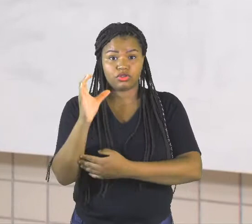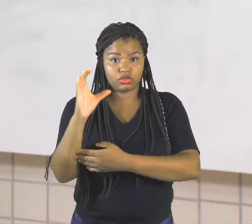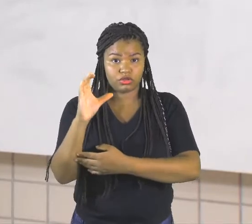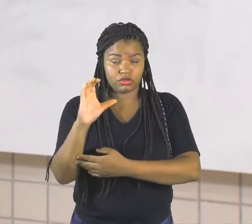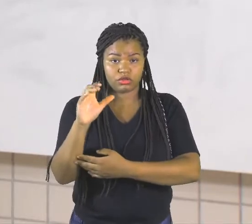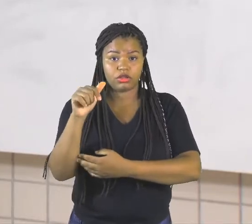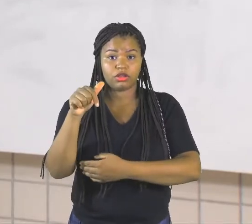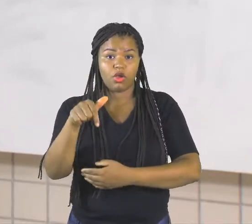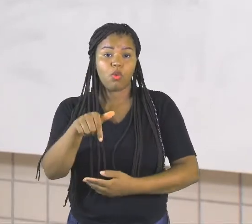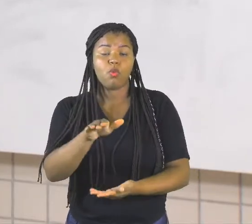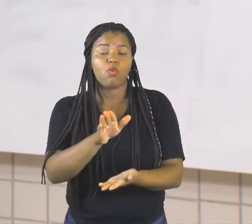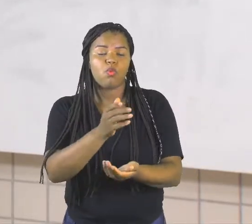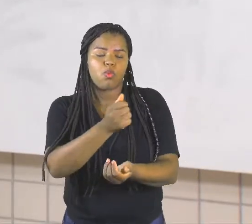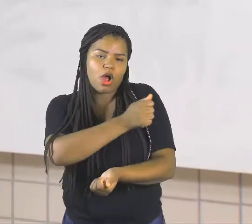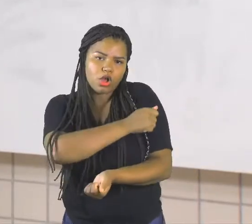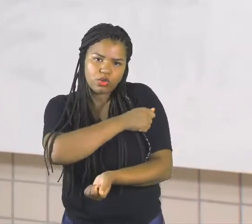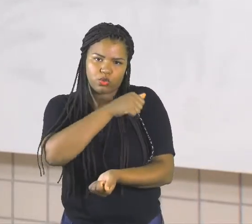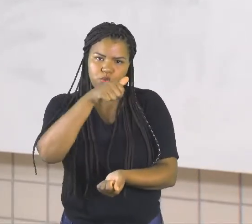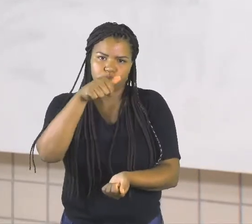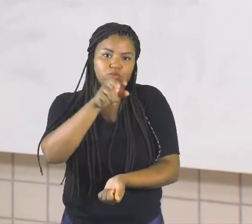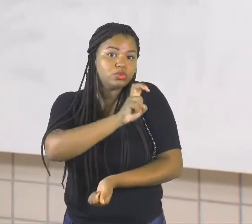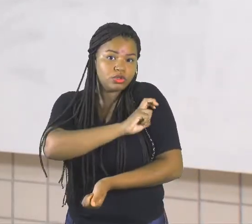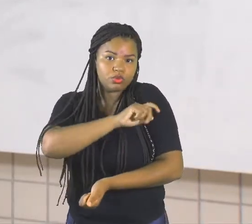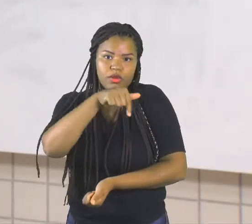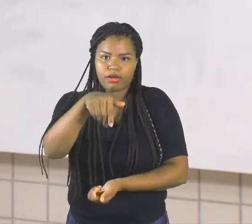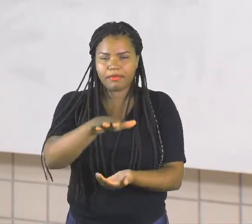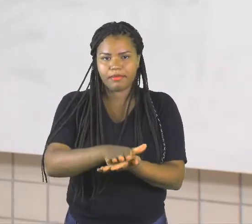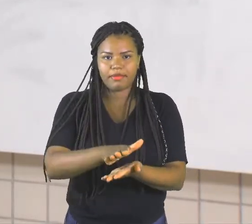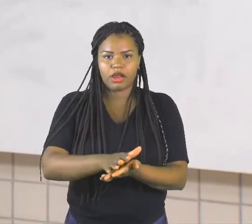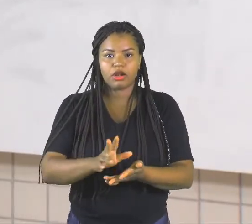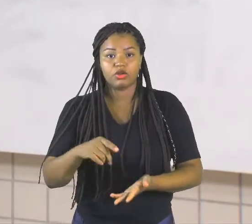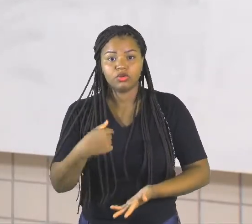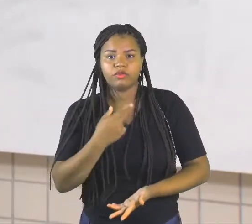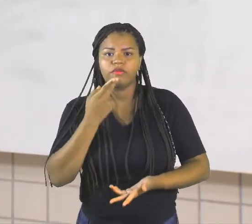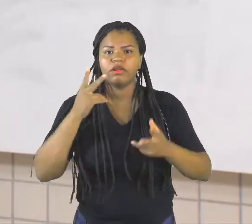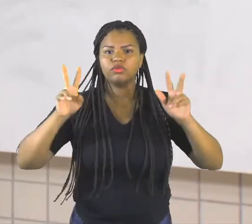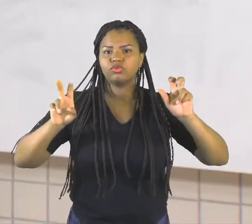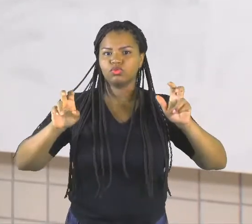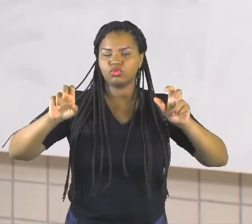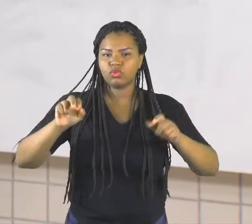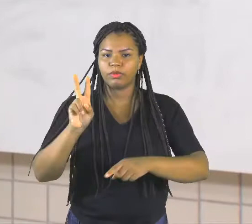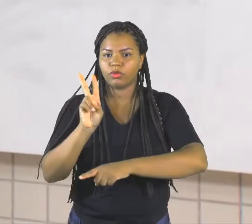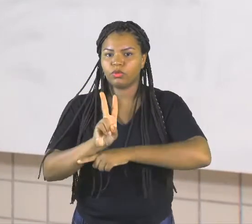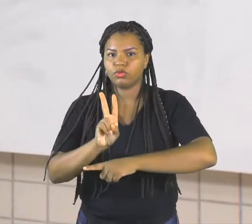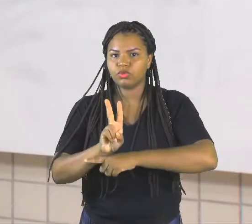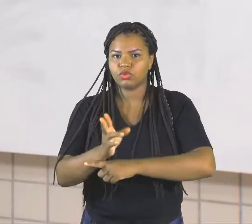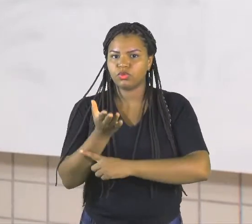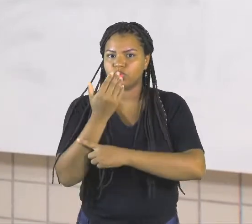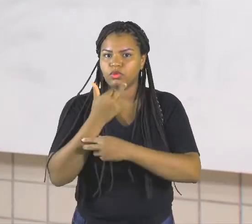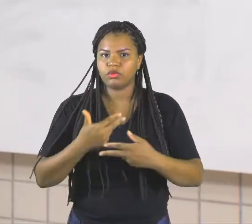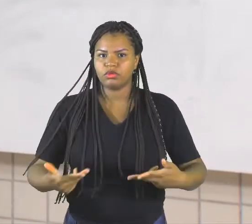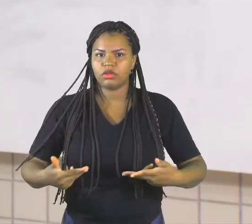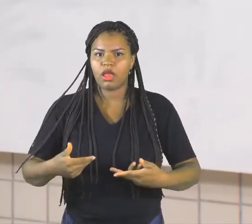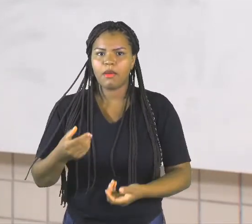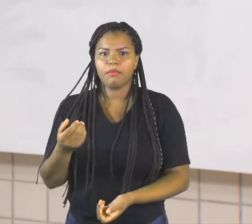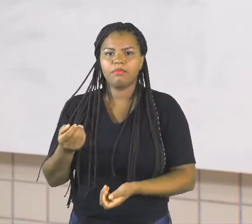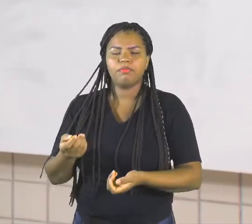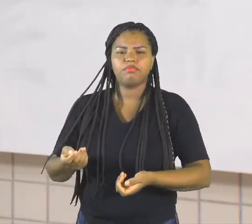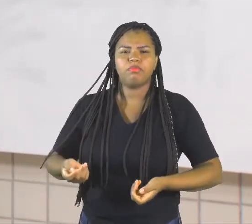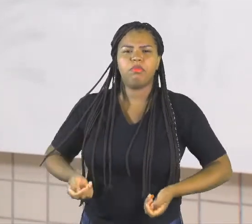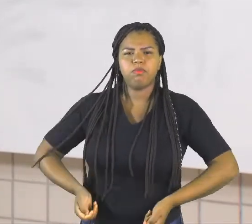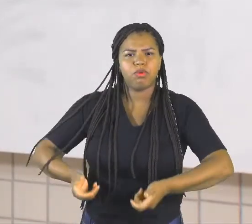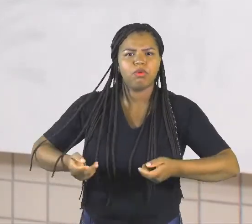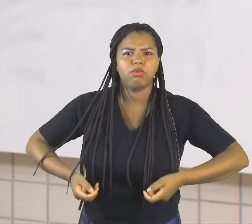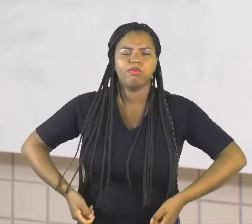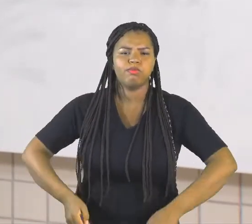vamos falar hoje um pouquinho sobre a conservação dos alimentos, sobre desperdício, consumismo e também um pouquinho